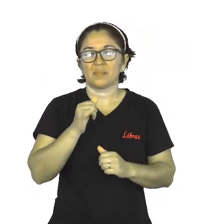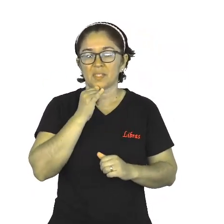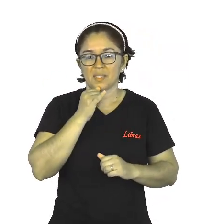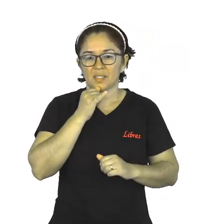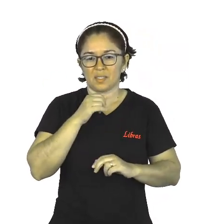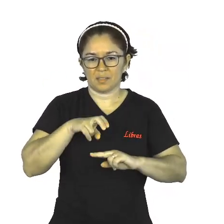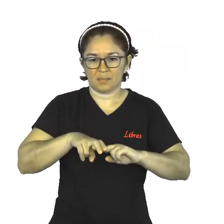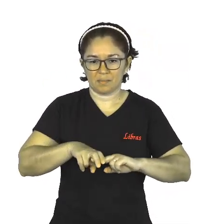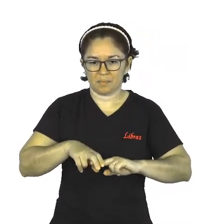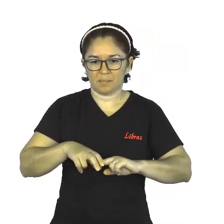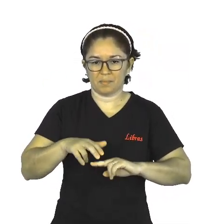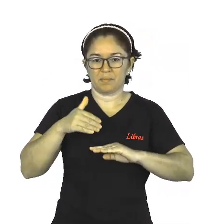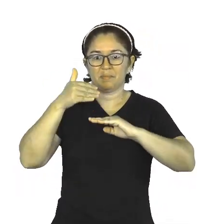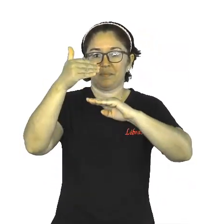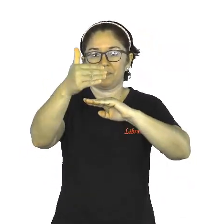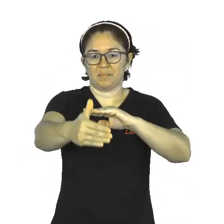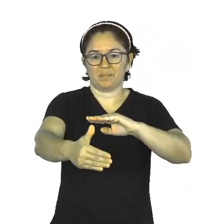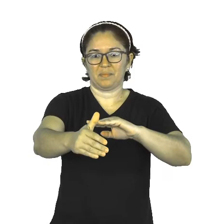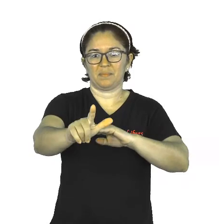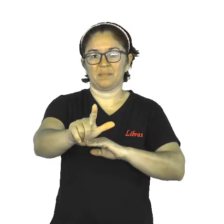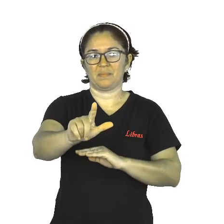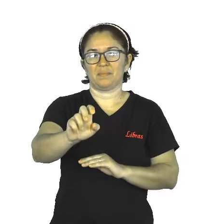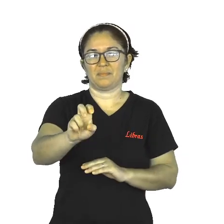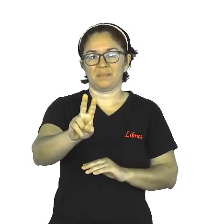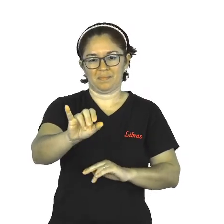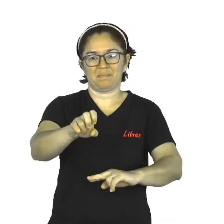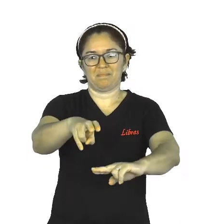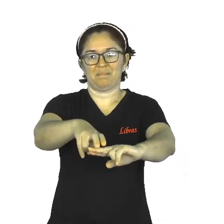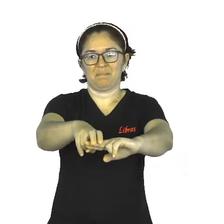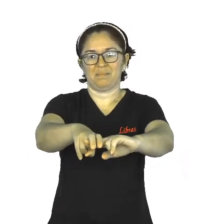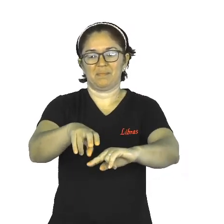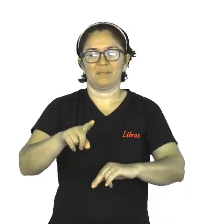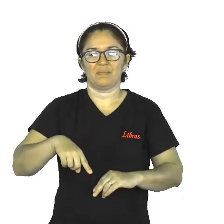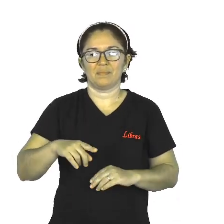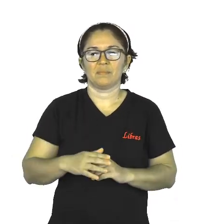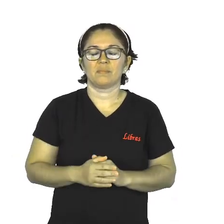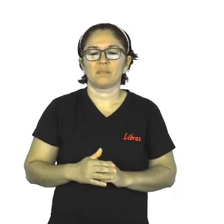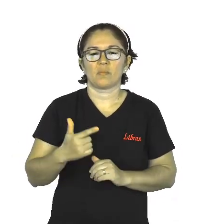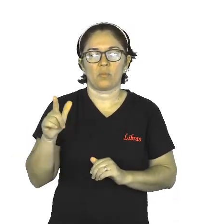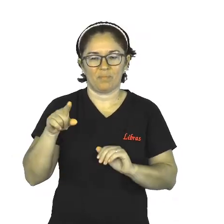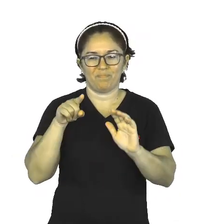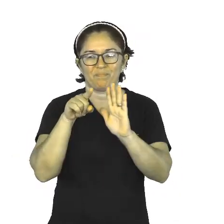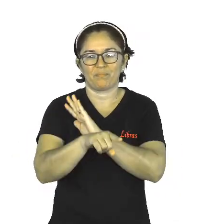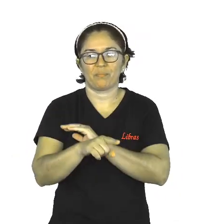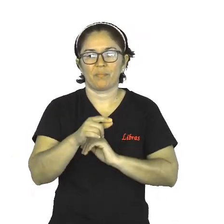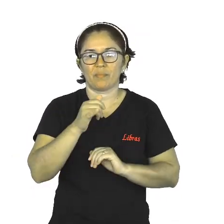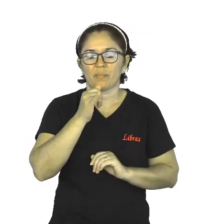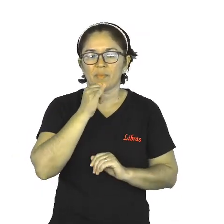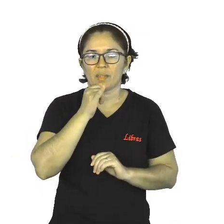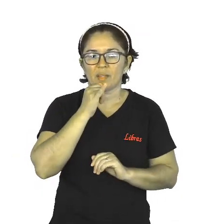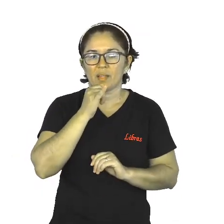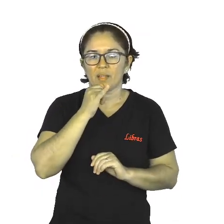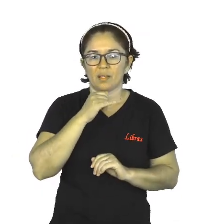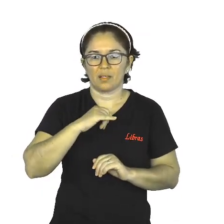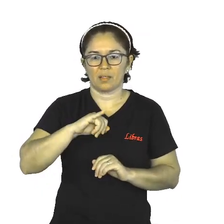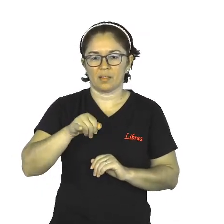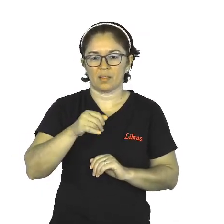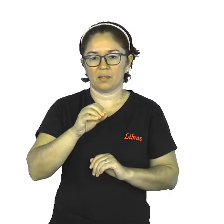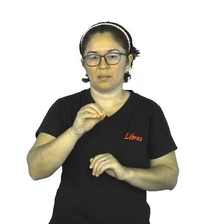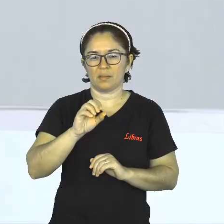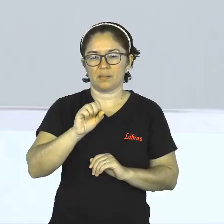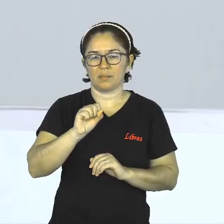na frente do José. Mas quem está sentado do lado direito do